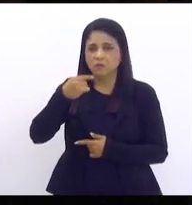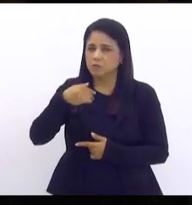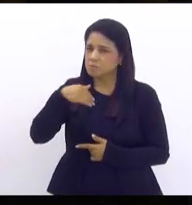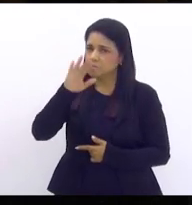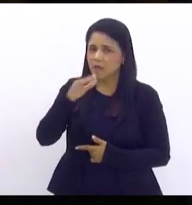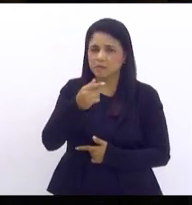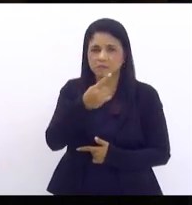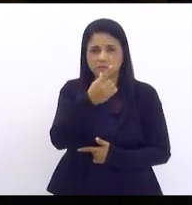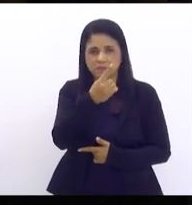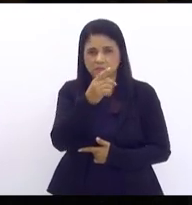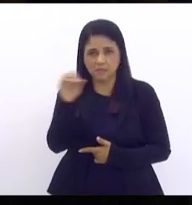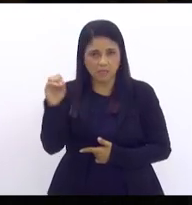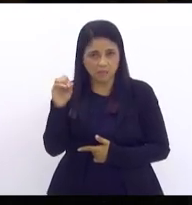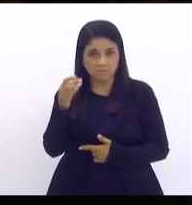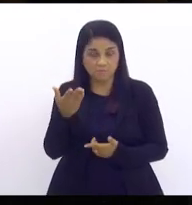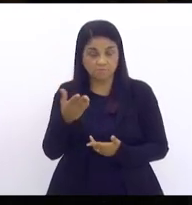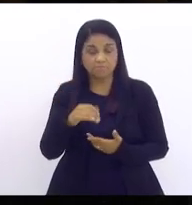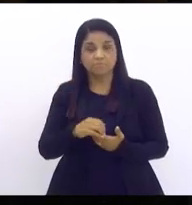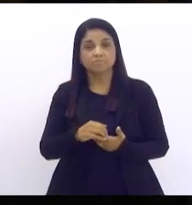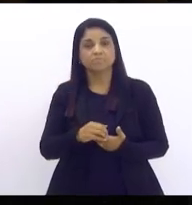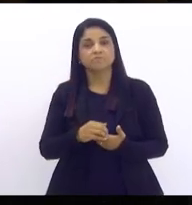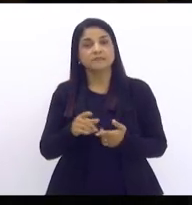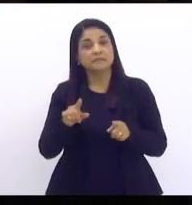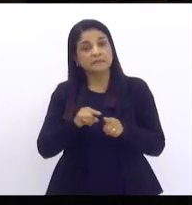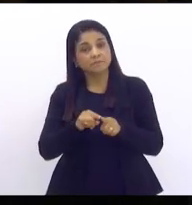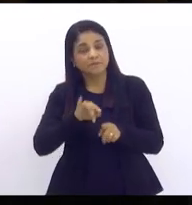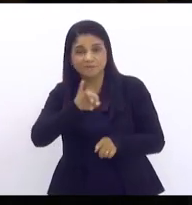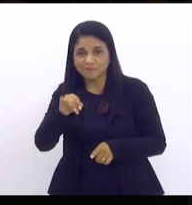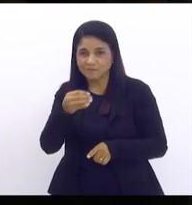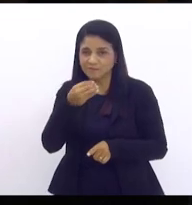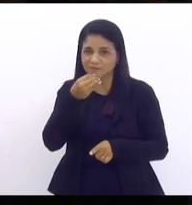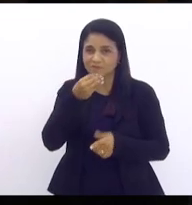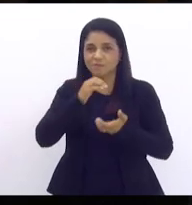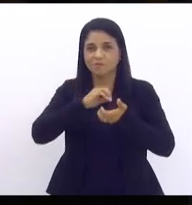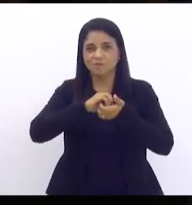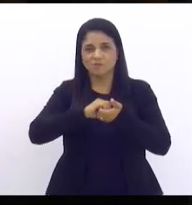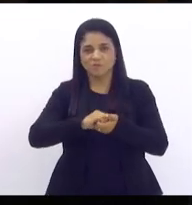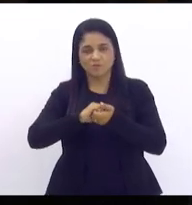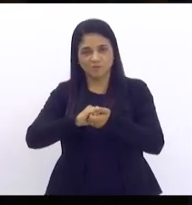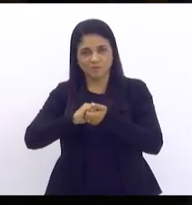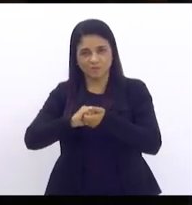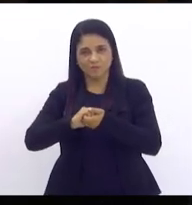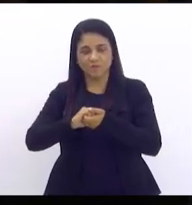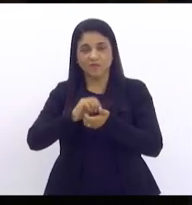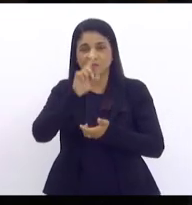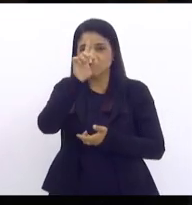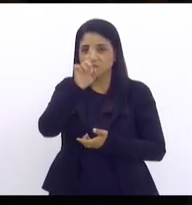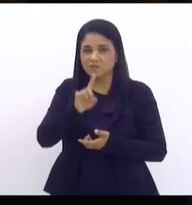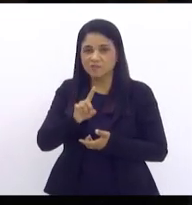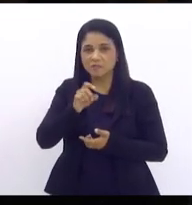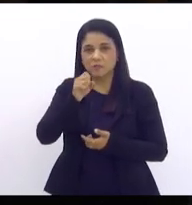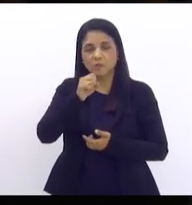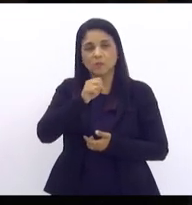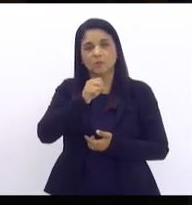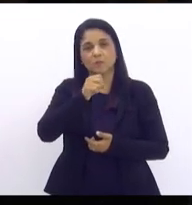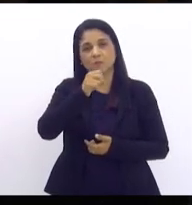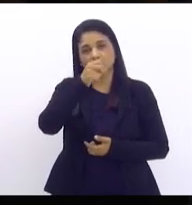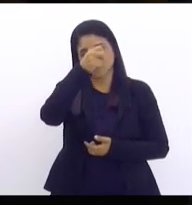né? E aproveitando o ensejo também para cumprimentar a direção municipal